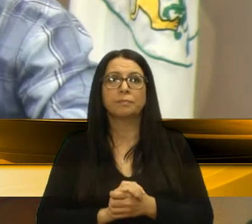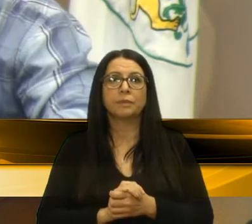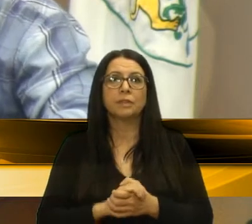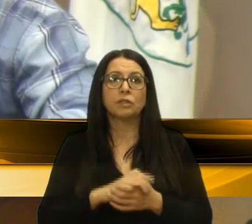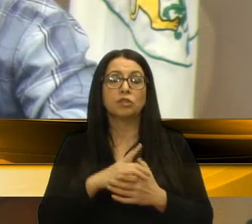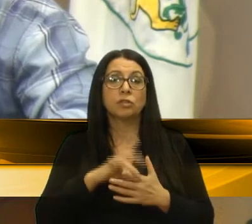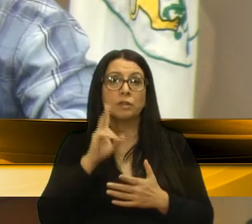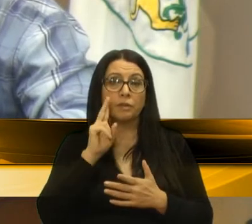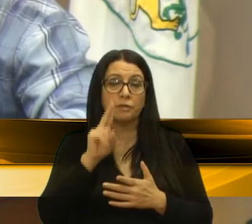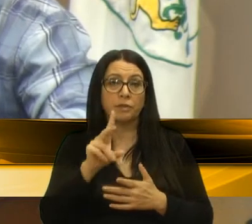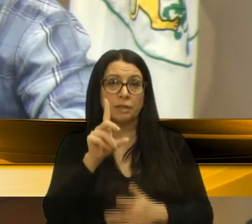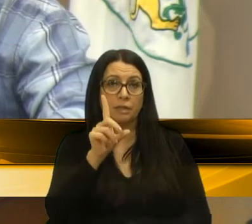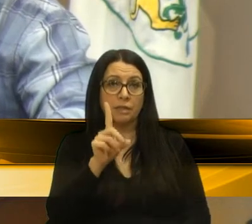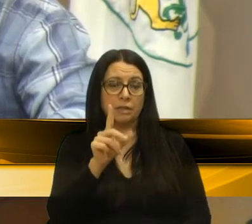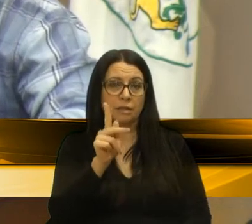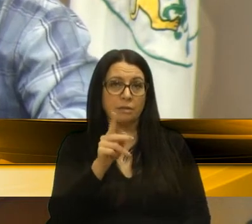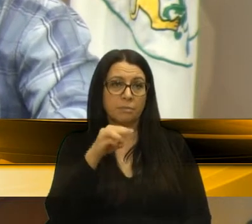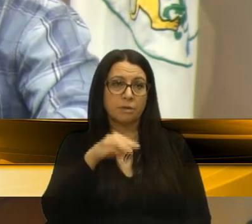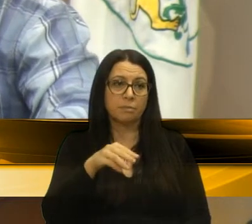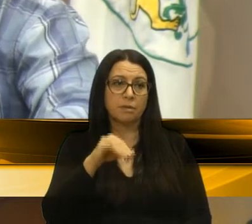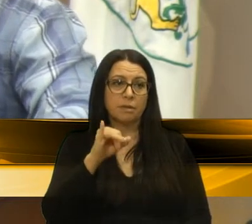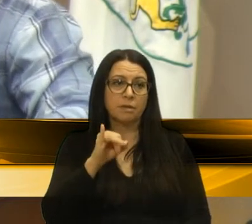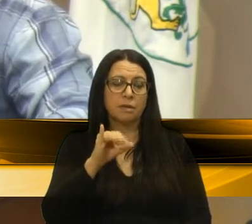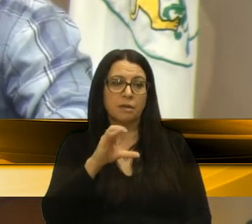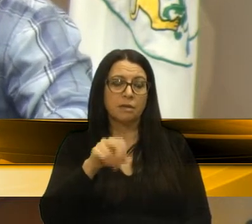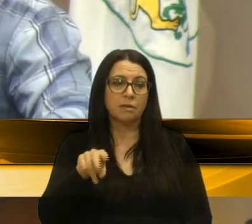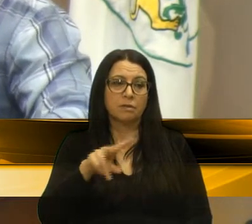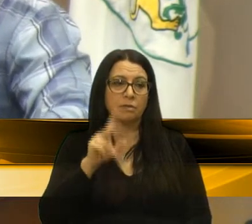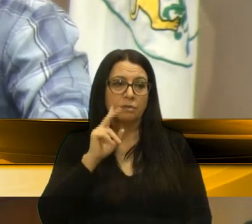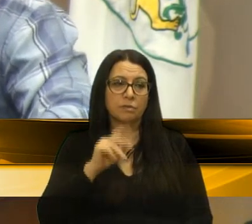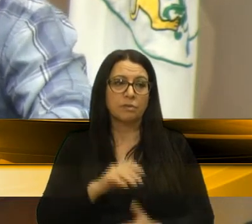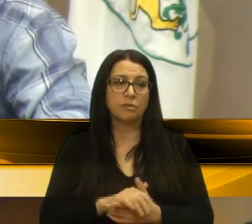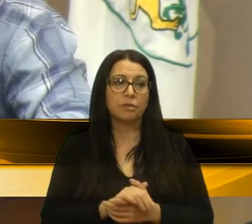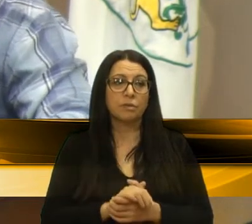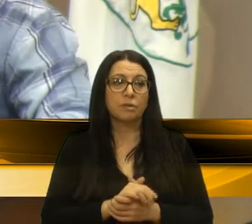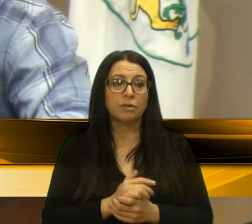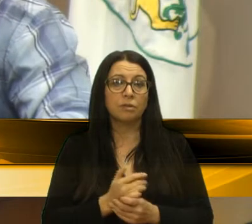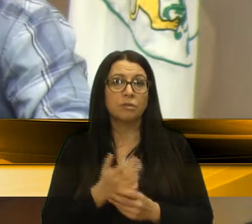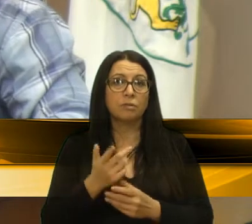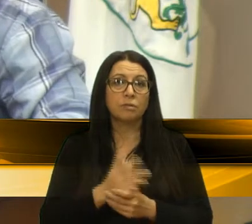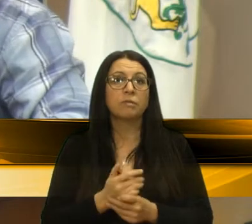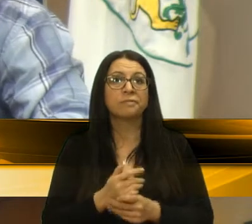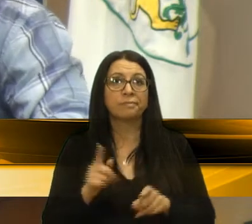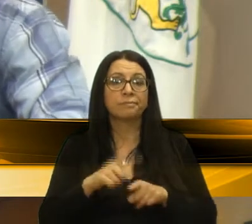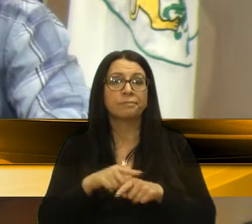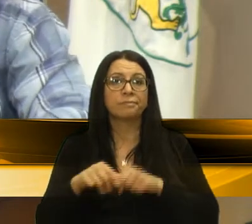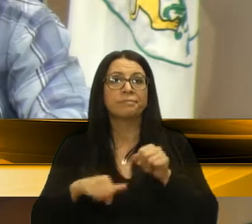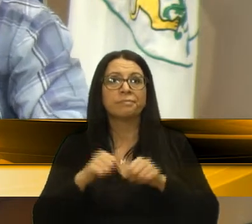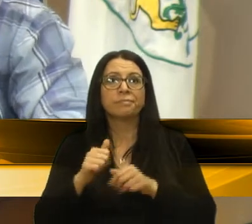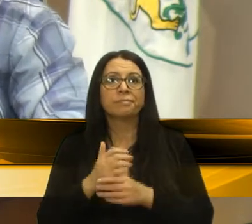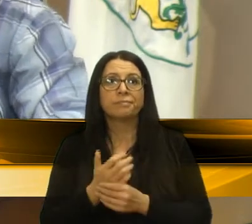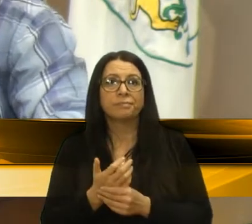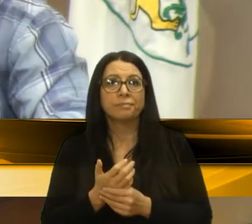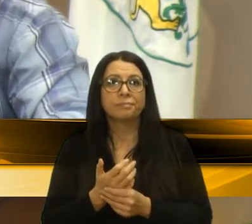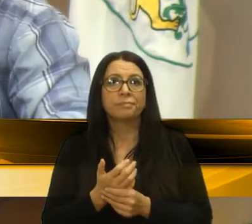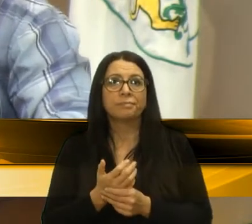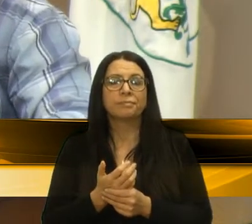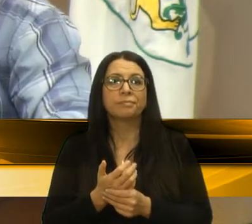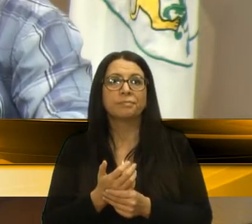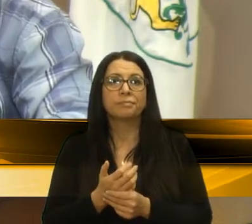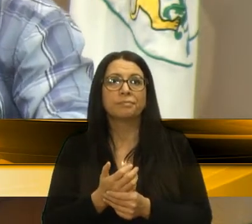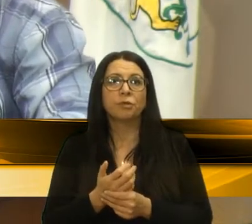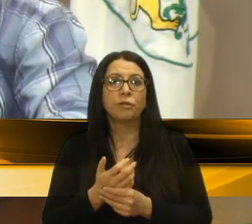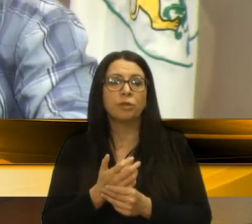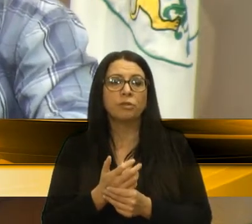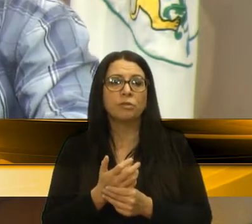consultado a dpm wigan e nos foi orientado de que deveria haver um tempo de transição ea